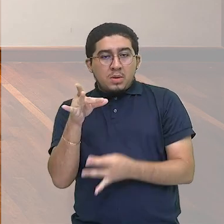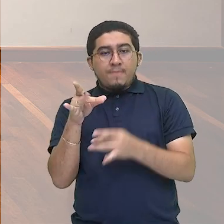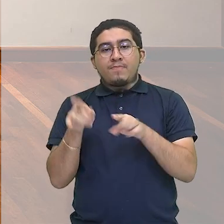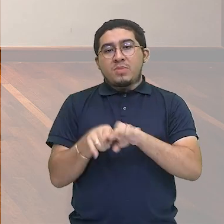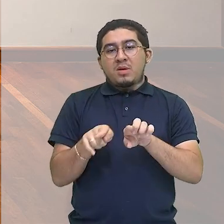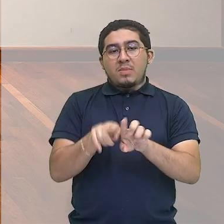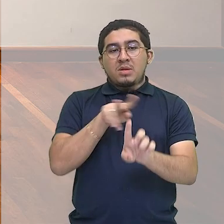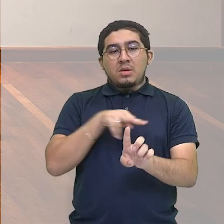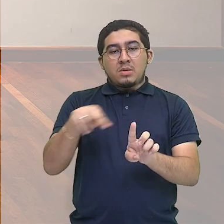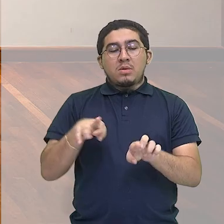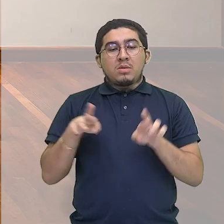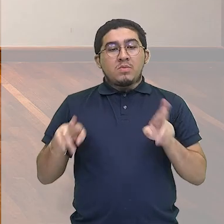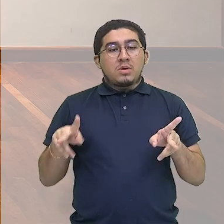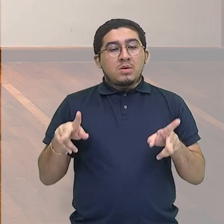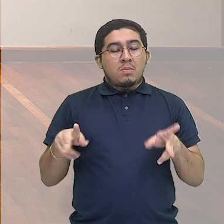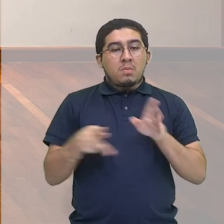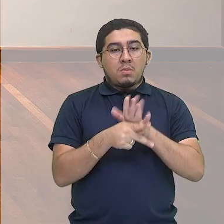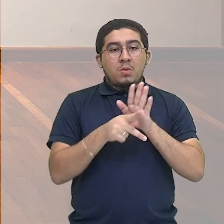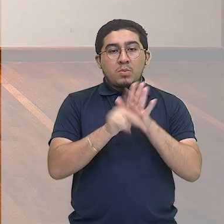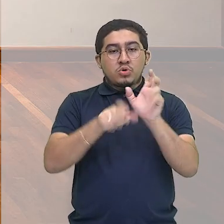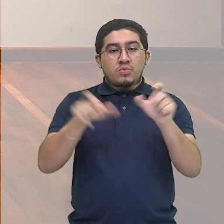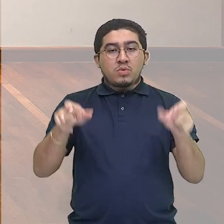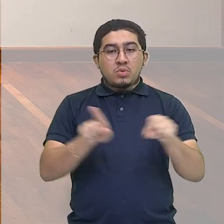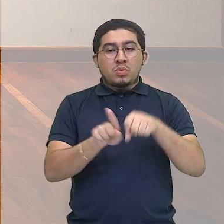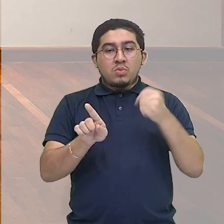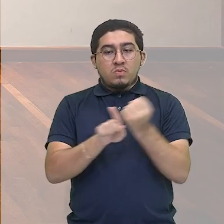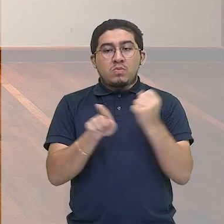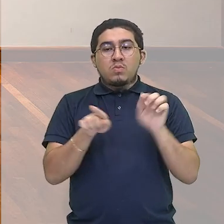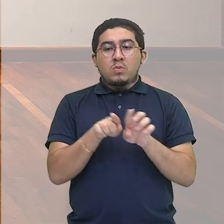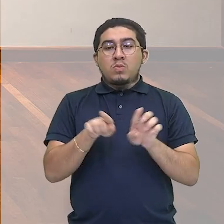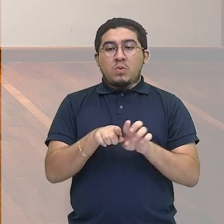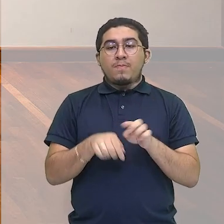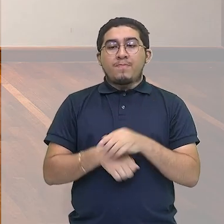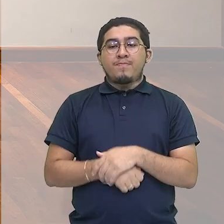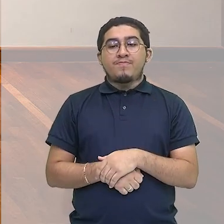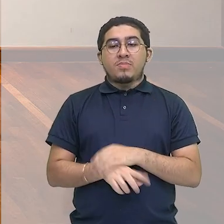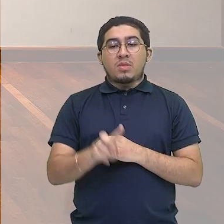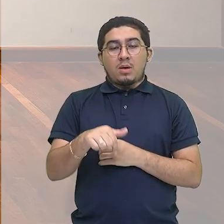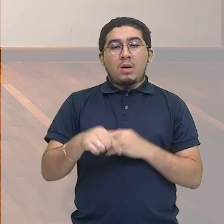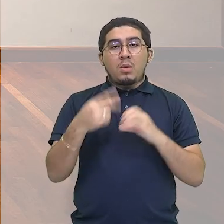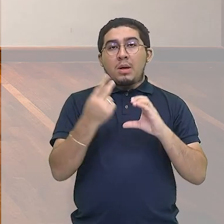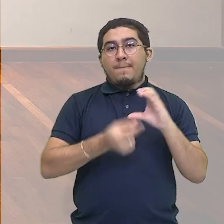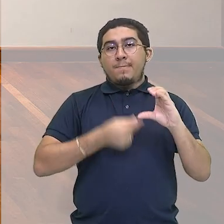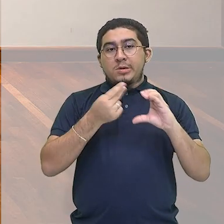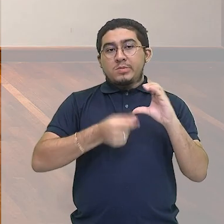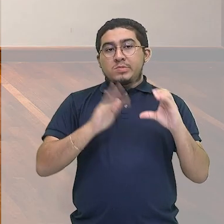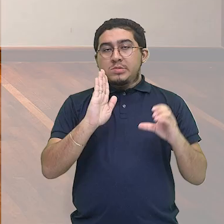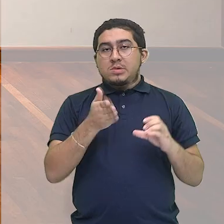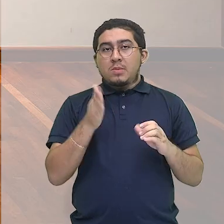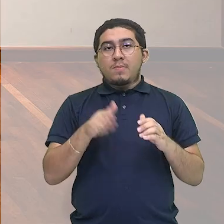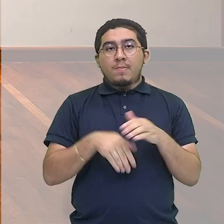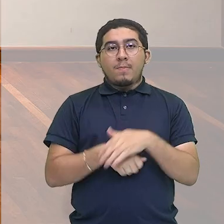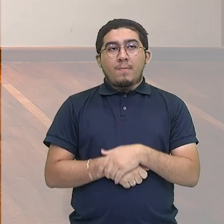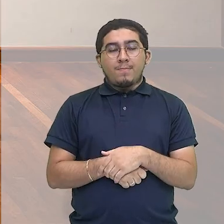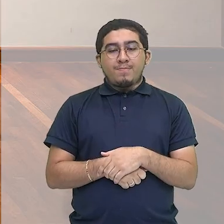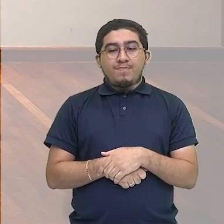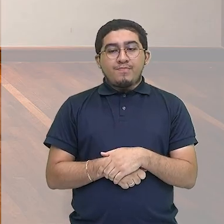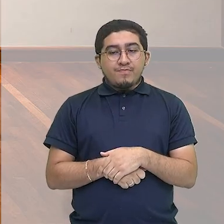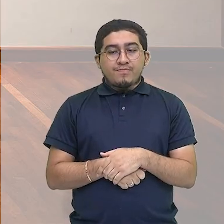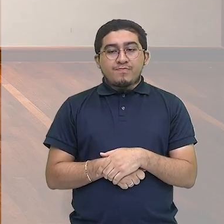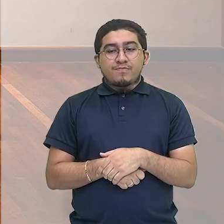da maior diferenciação individual e social. Aí, na sociedade capitalista, ele vai estudar, então, aí o